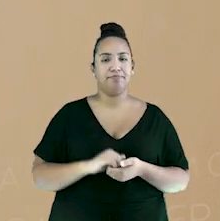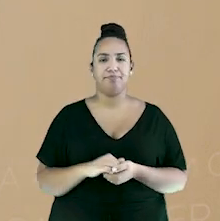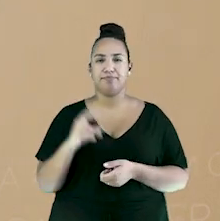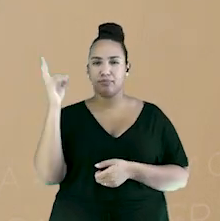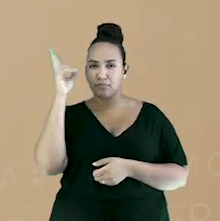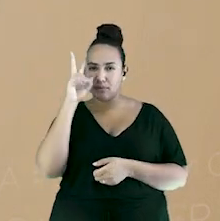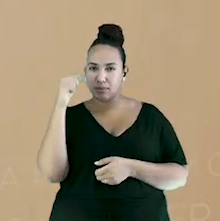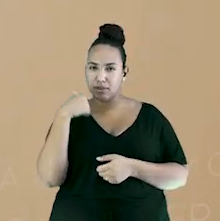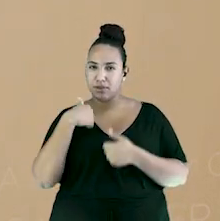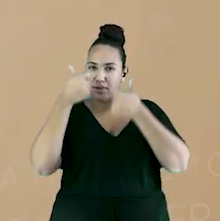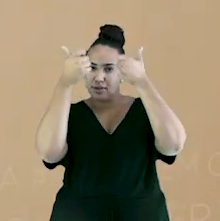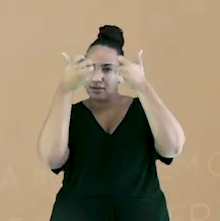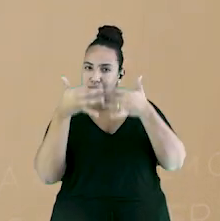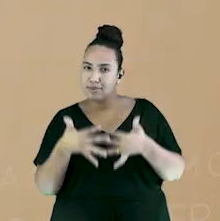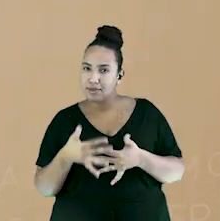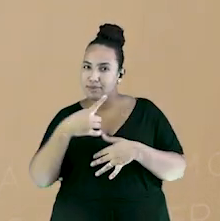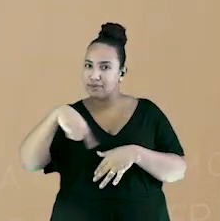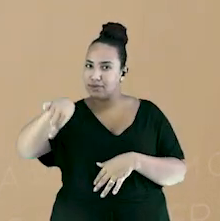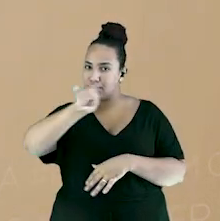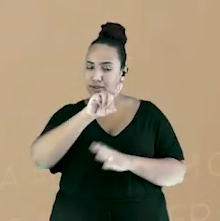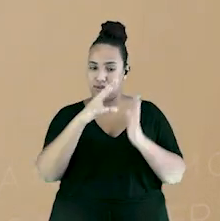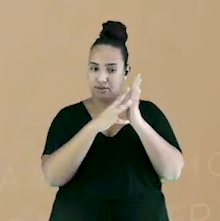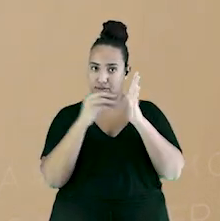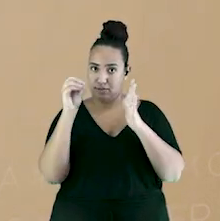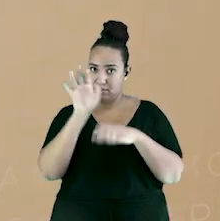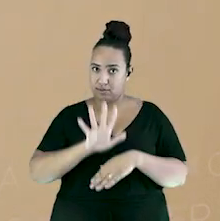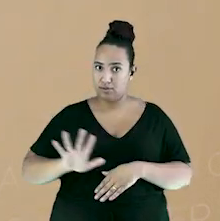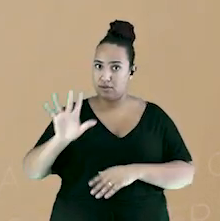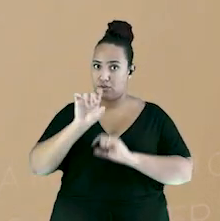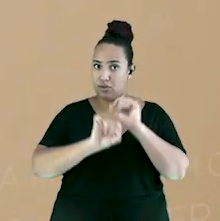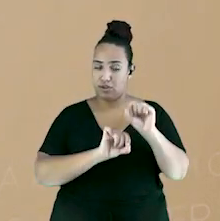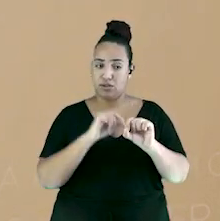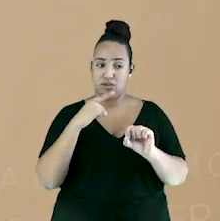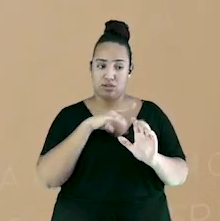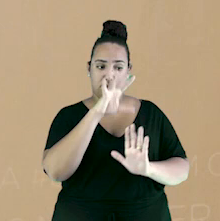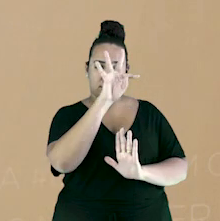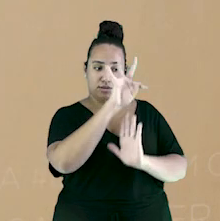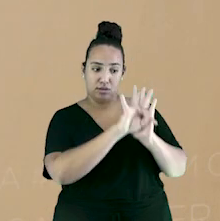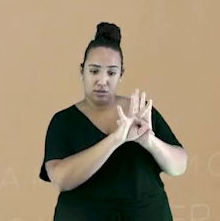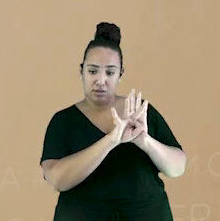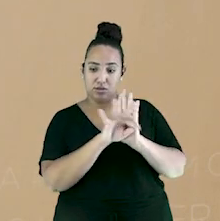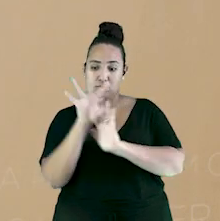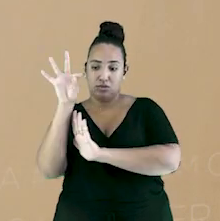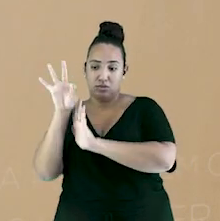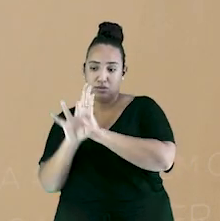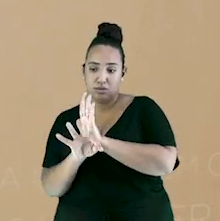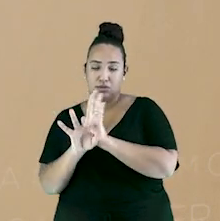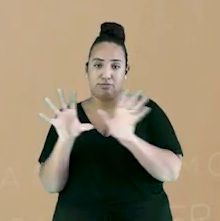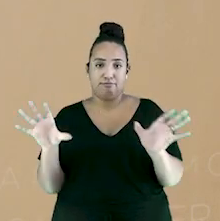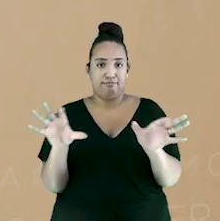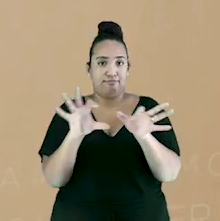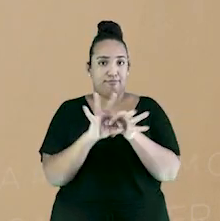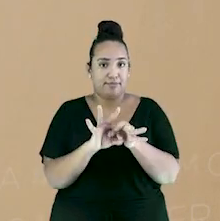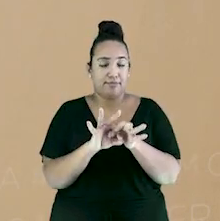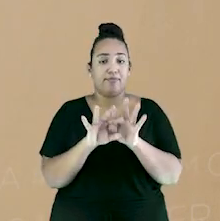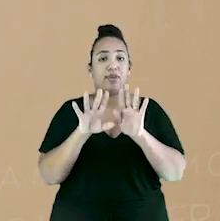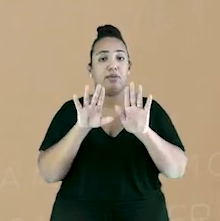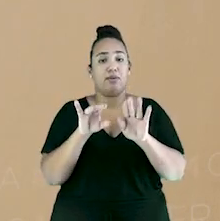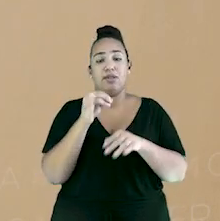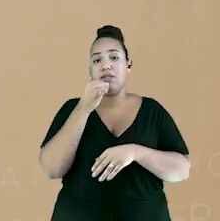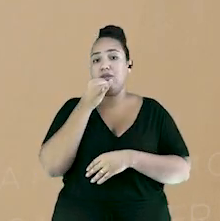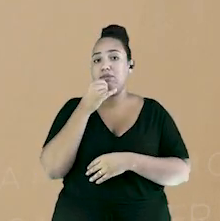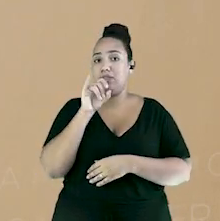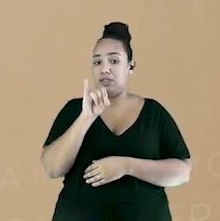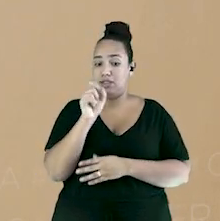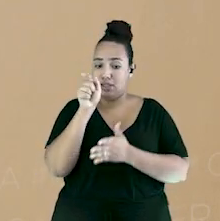no início da nossa aula, a intertextualidade é a presença de um texto dentro de outro texto. Porém, ao escrevermos ou produzirmos um